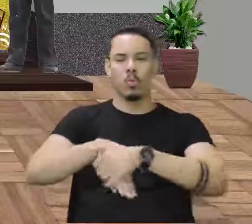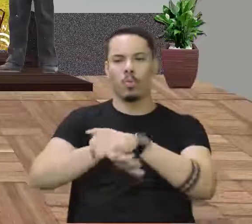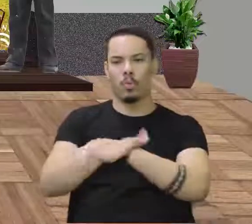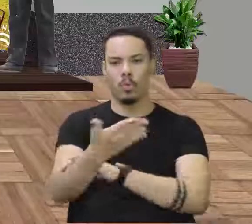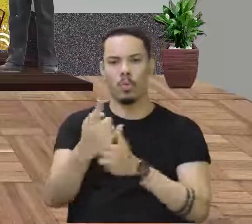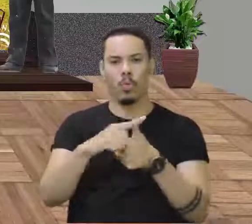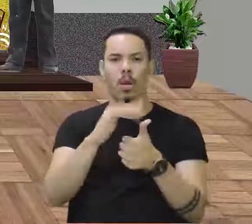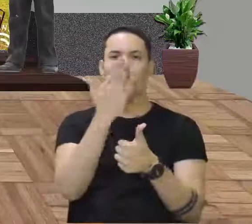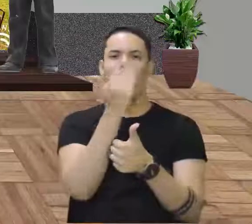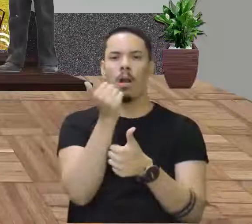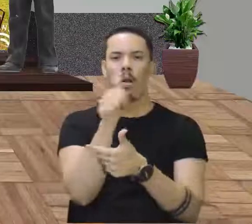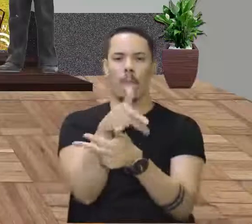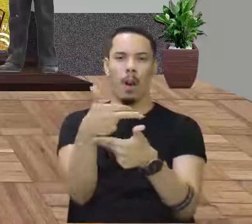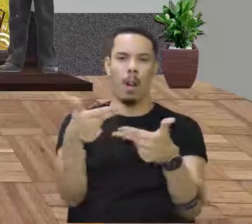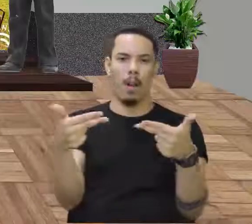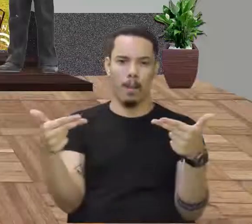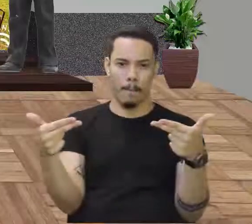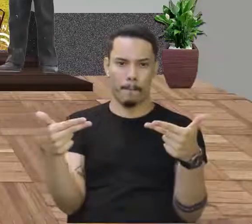na comida,